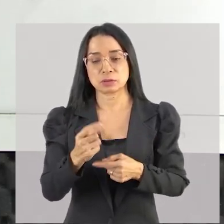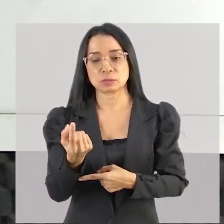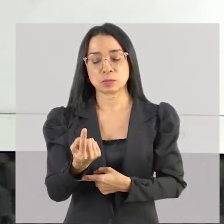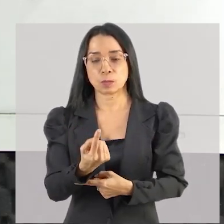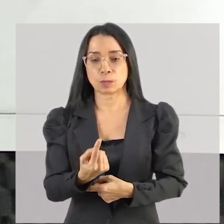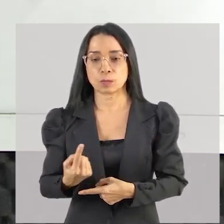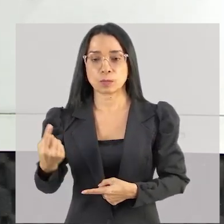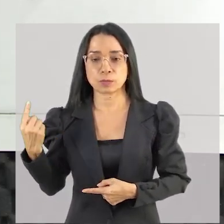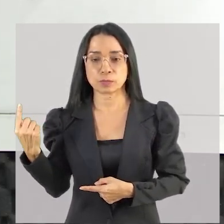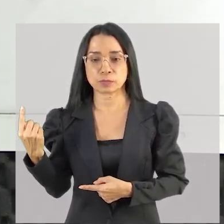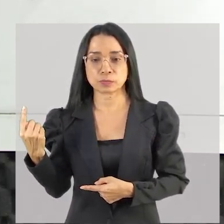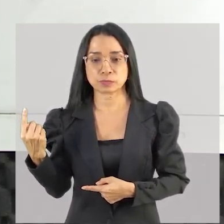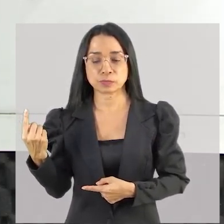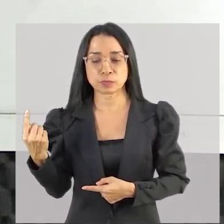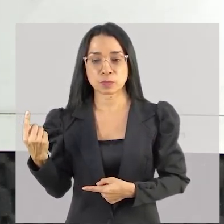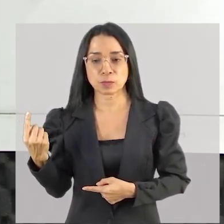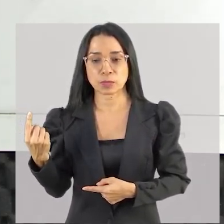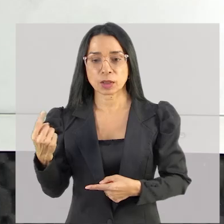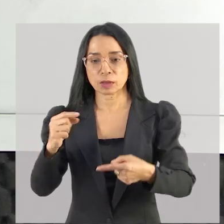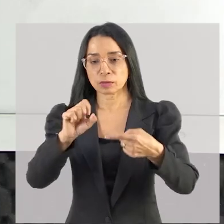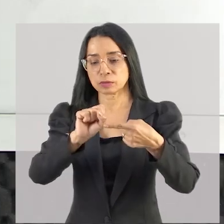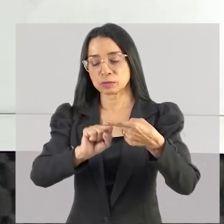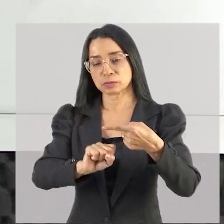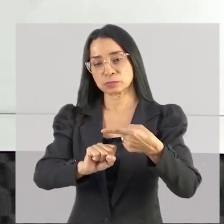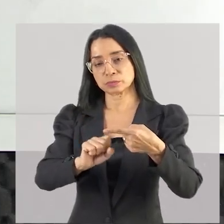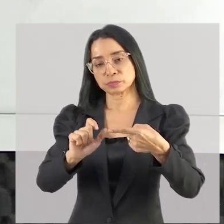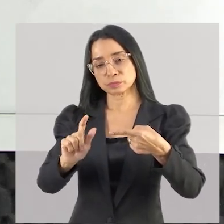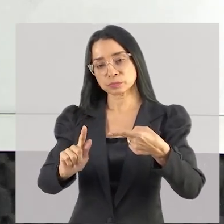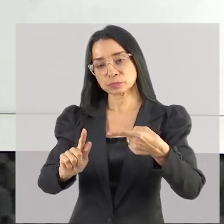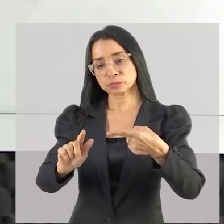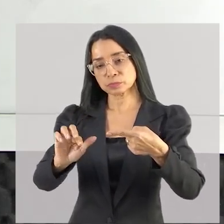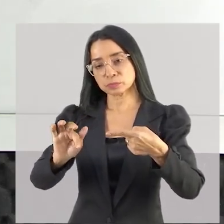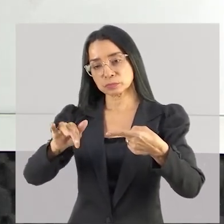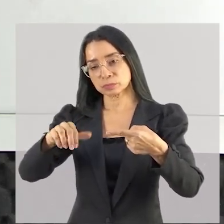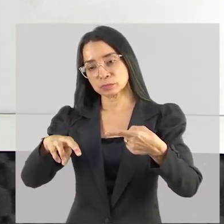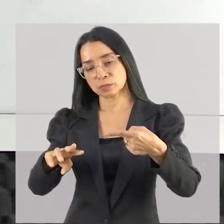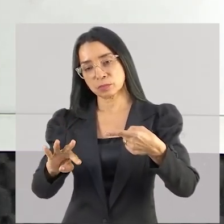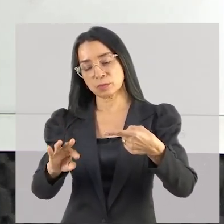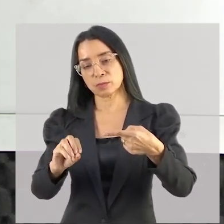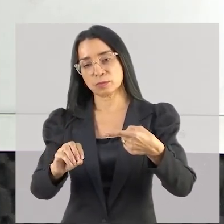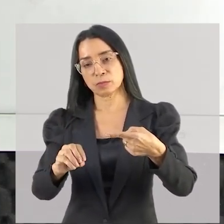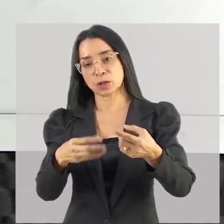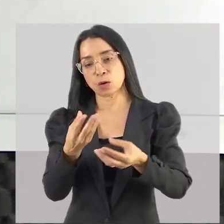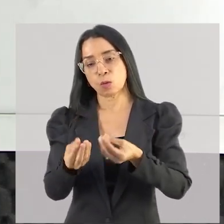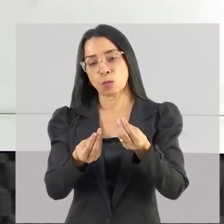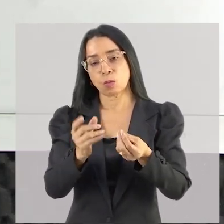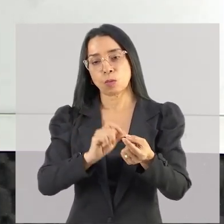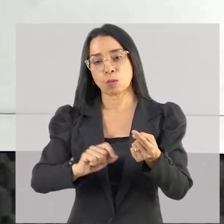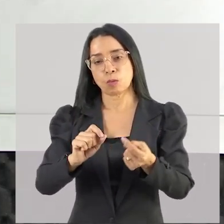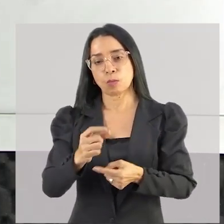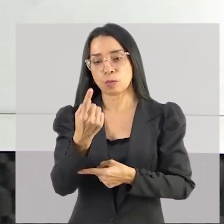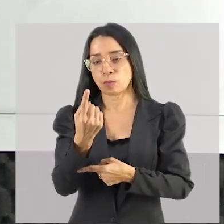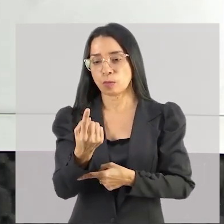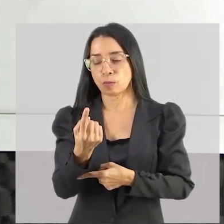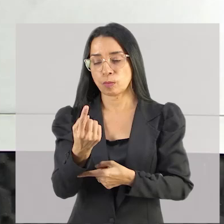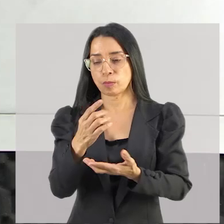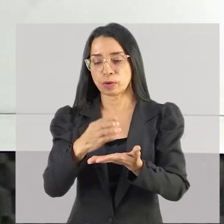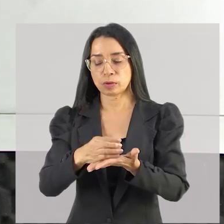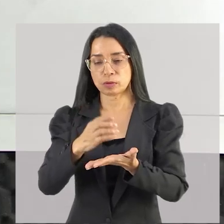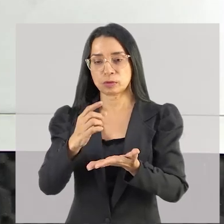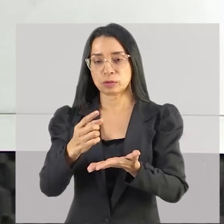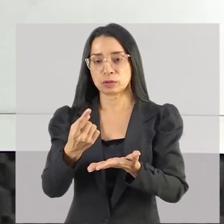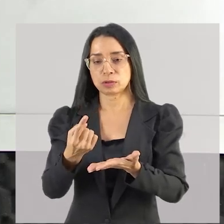gramas de farinha estão para quem? Para 8 gramas de fermento. Assim como uma